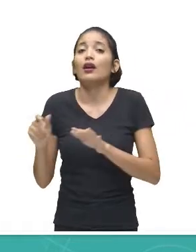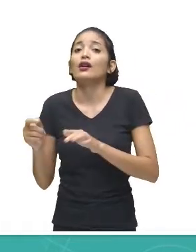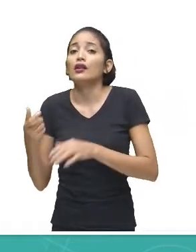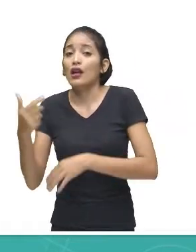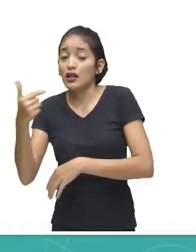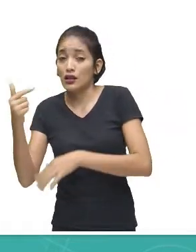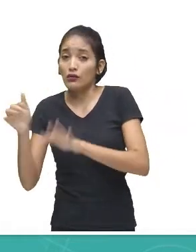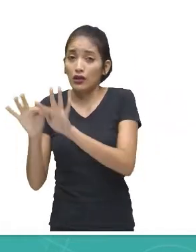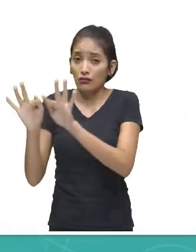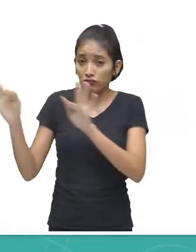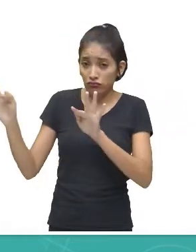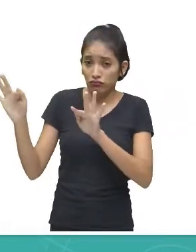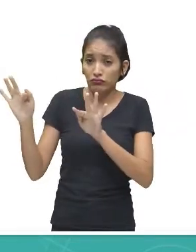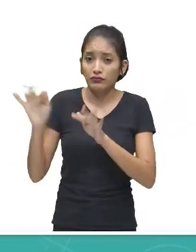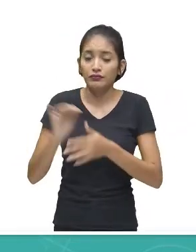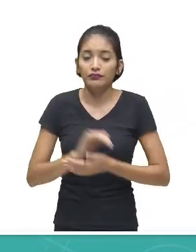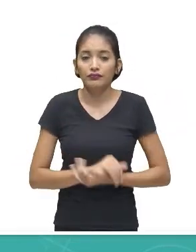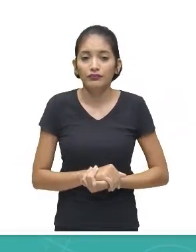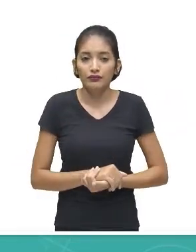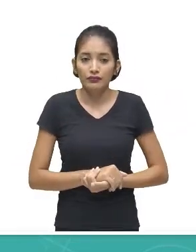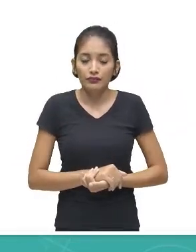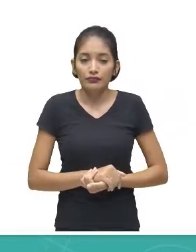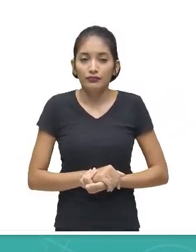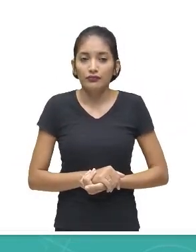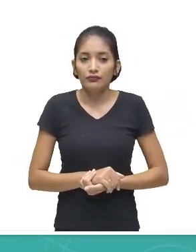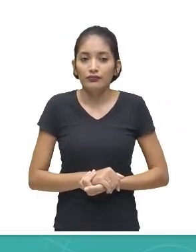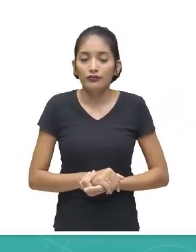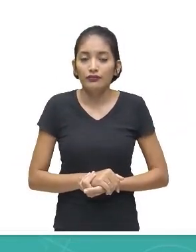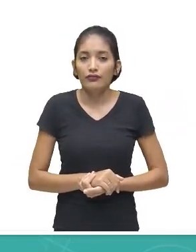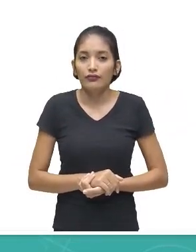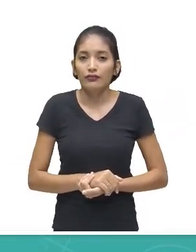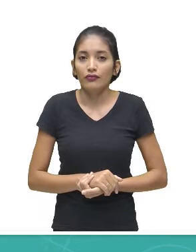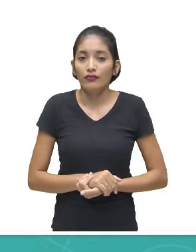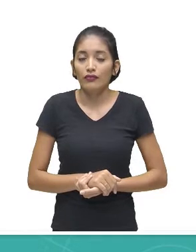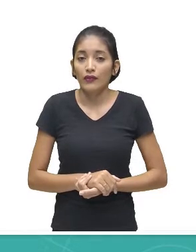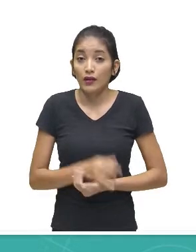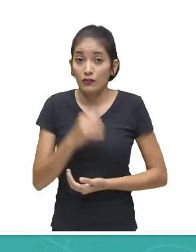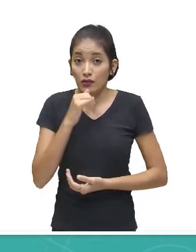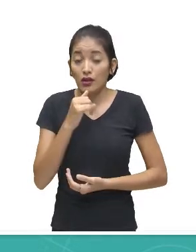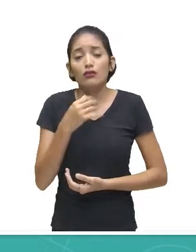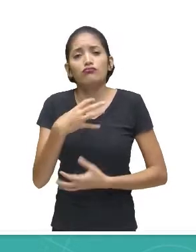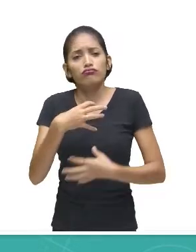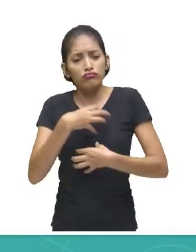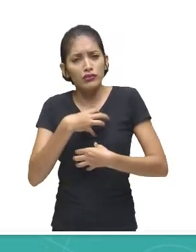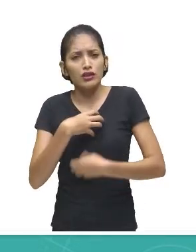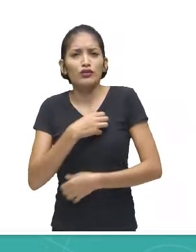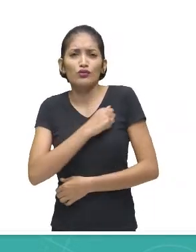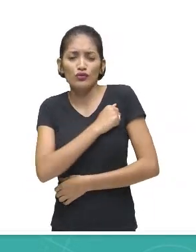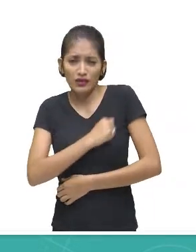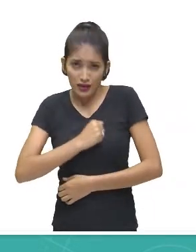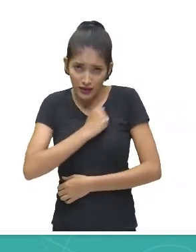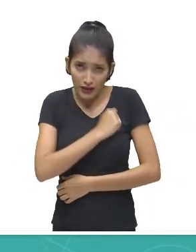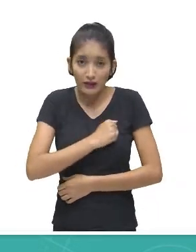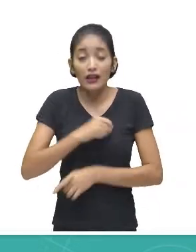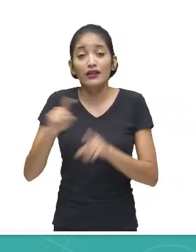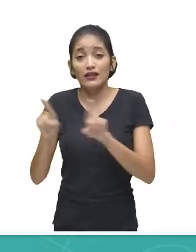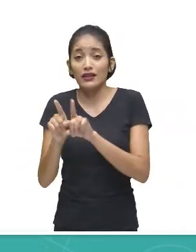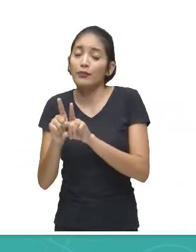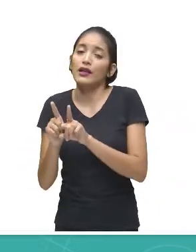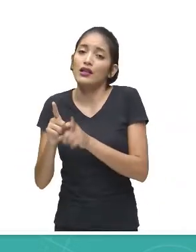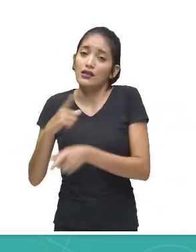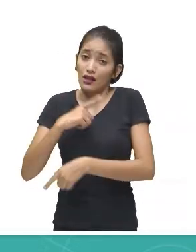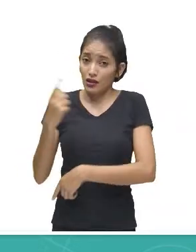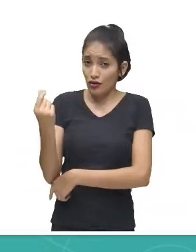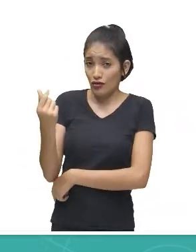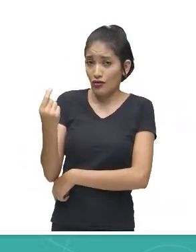oração. Que há uma abreviação do verbo estar, né? Estou com saudade, estou com dinheiro. Então, ele fez aí